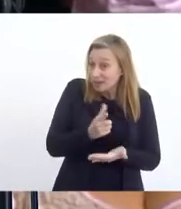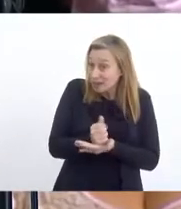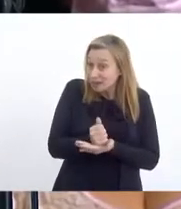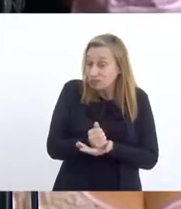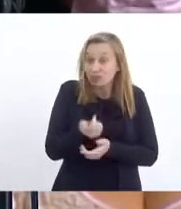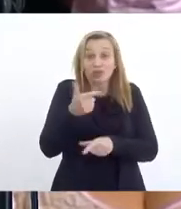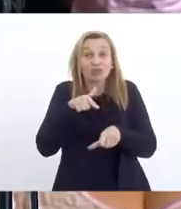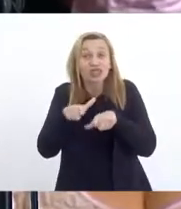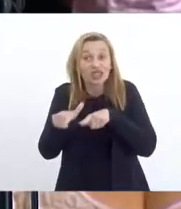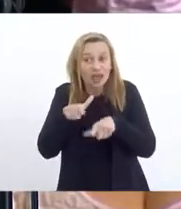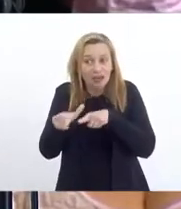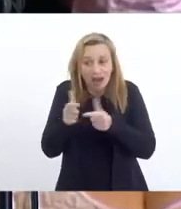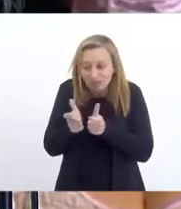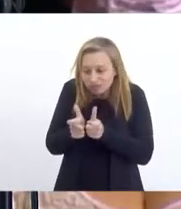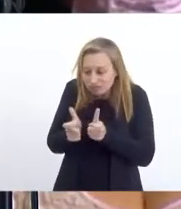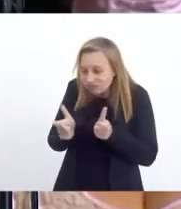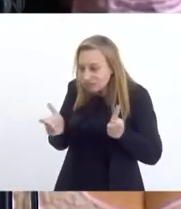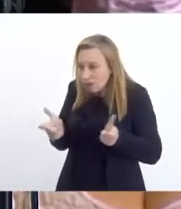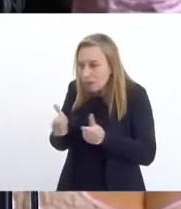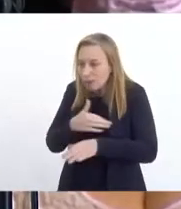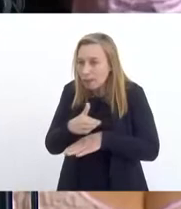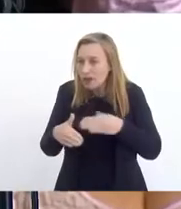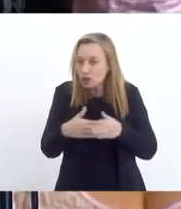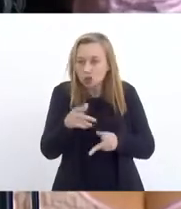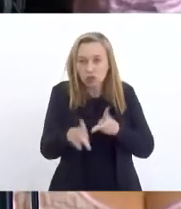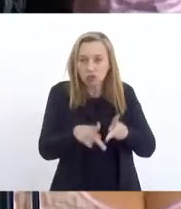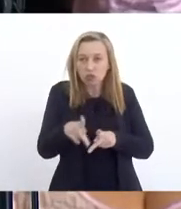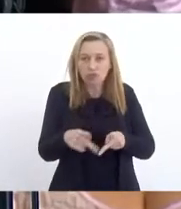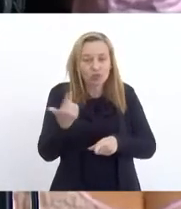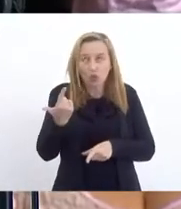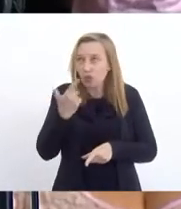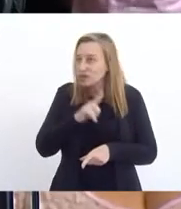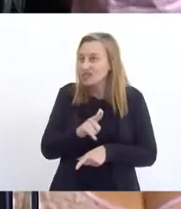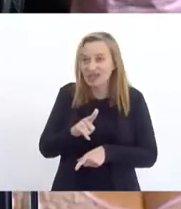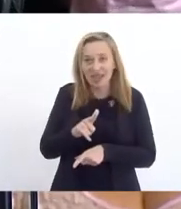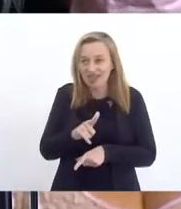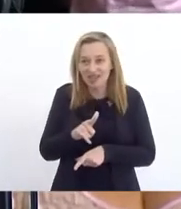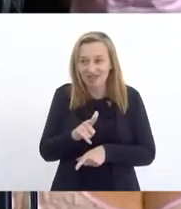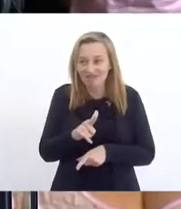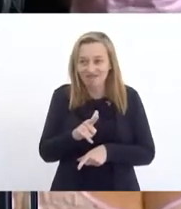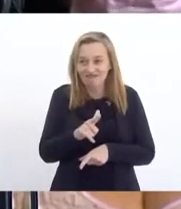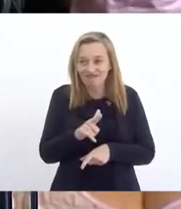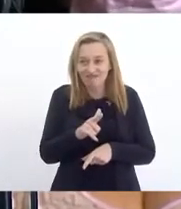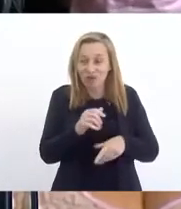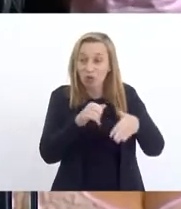ser ampliados para toda a população, não têm condição de fazer essa reserva para o futuro.